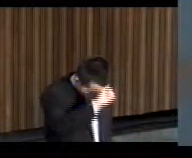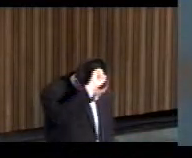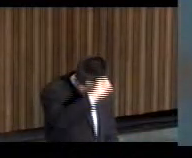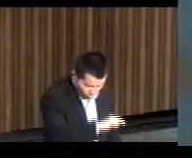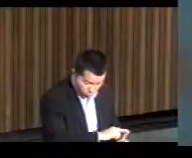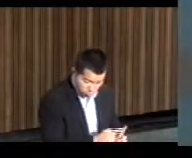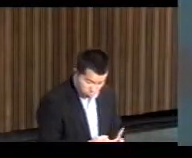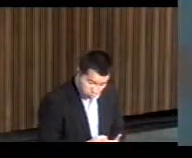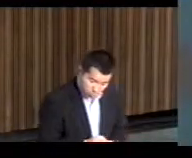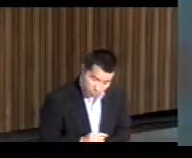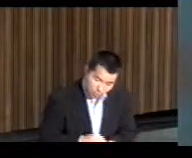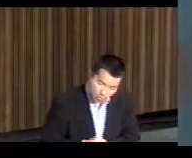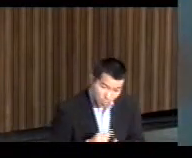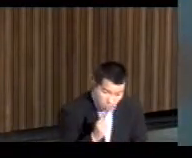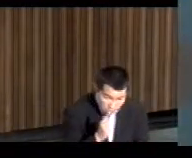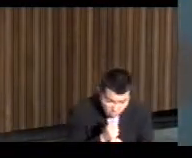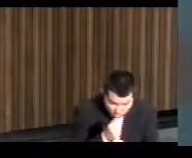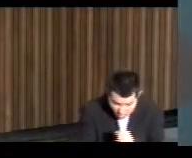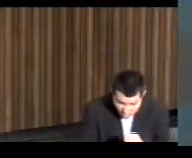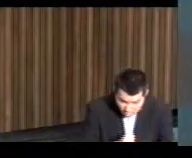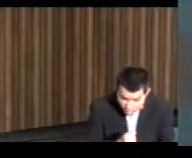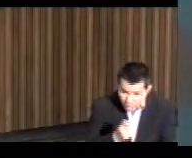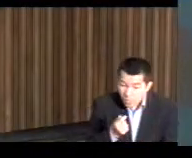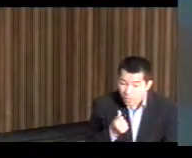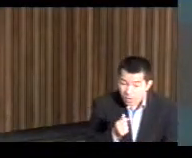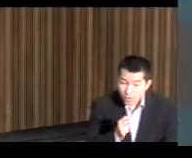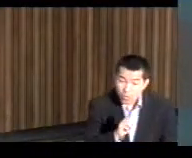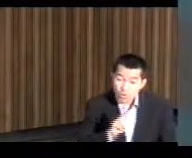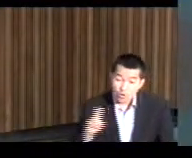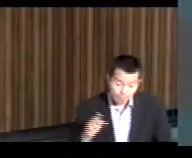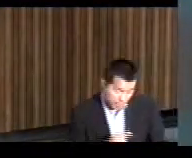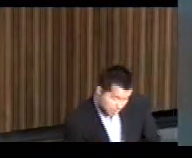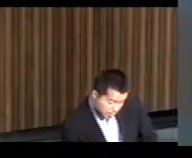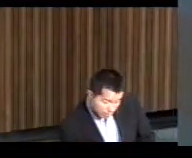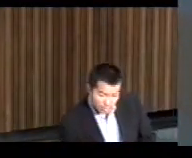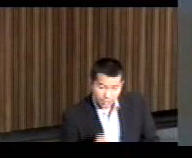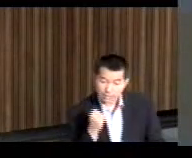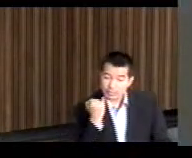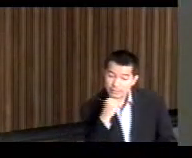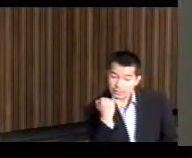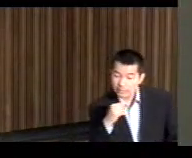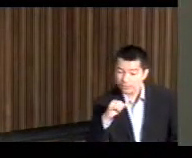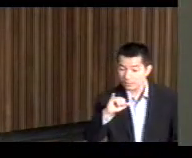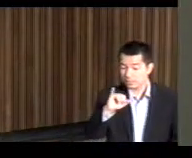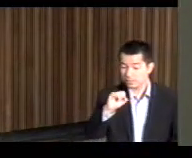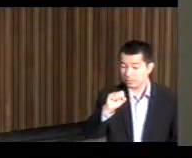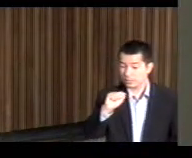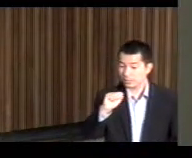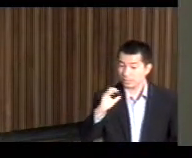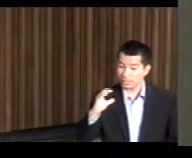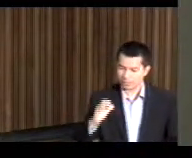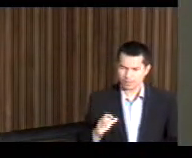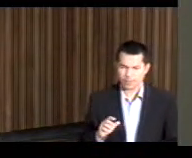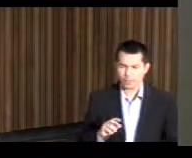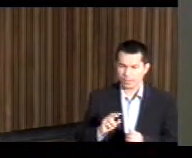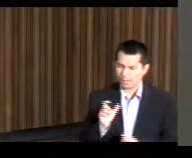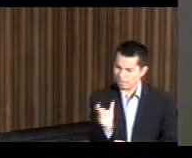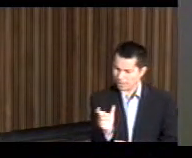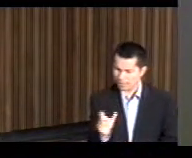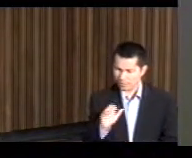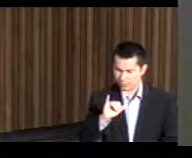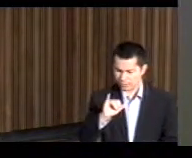ano e o nome dele vai ser Isaque. E a palavra Isaque